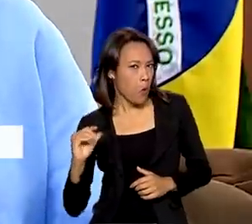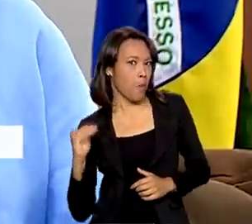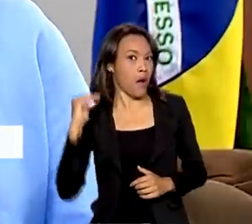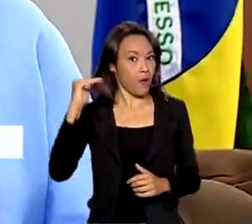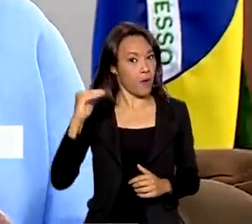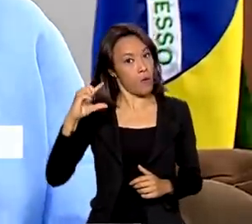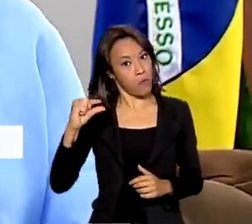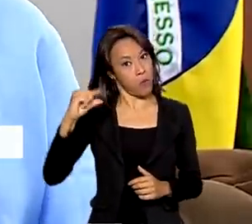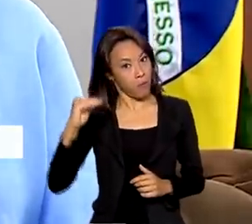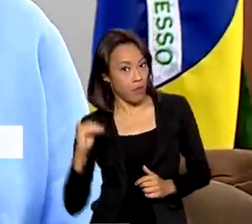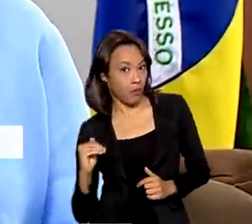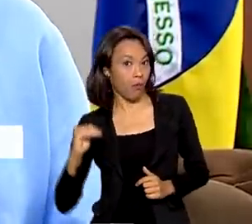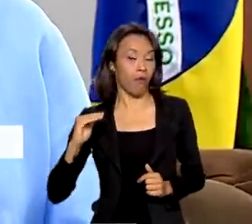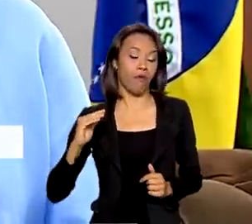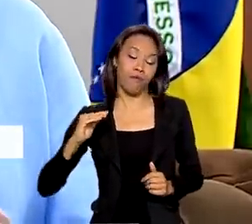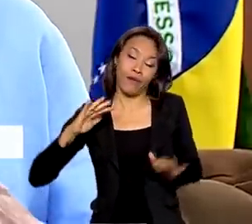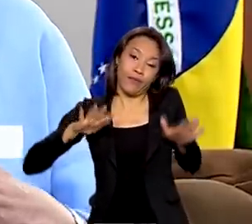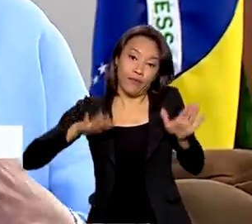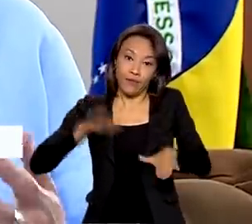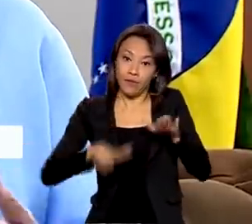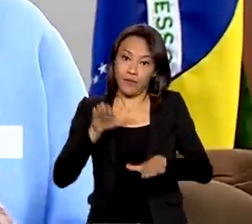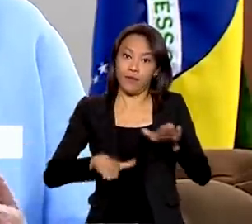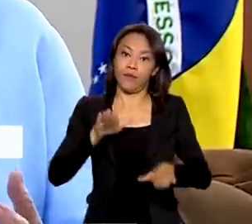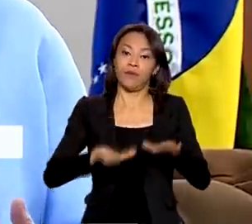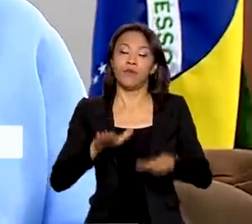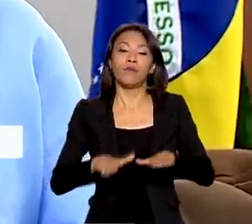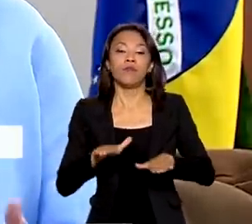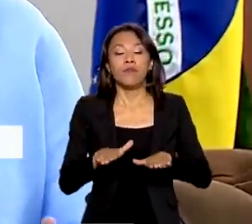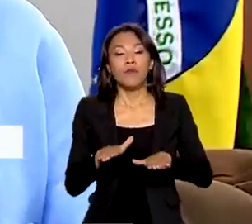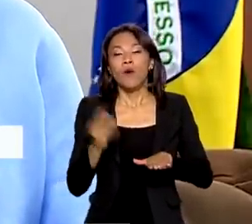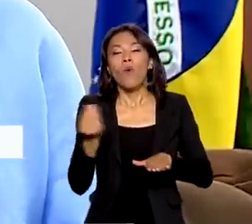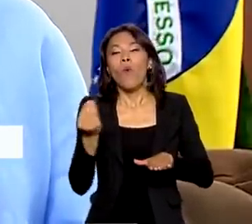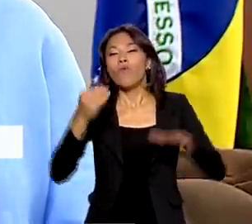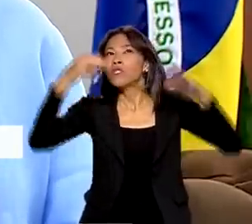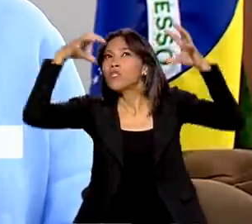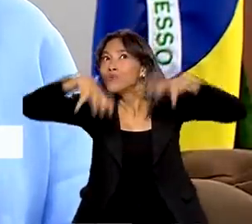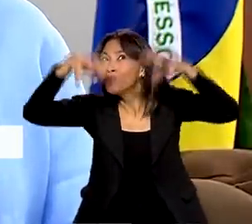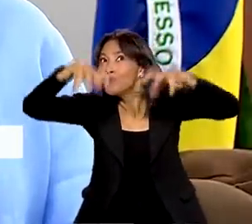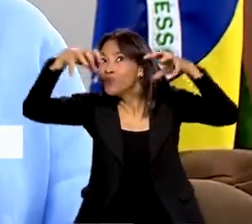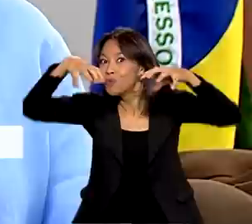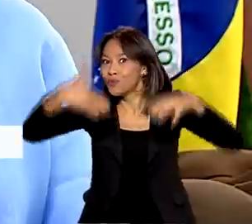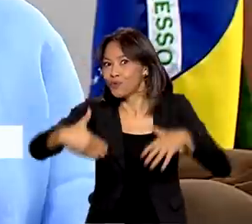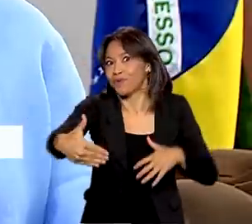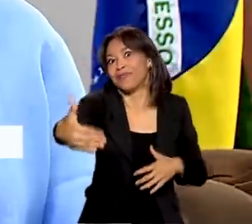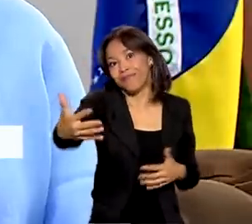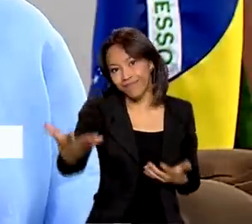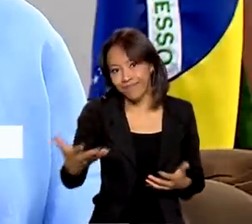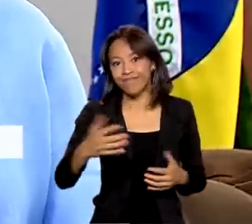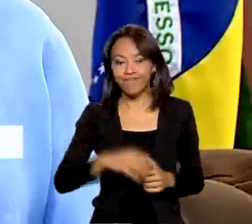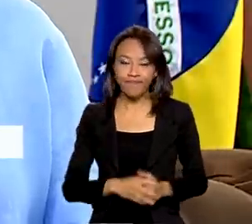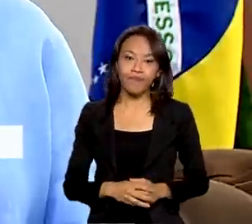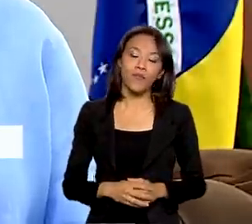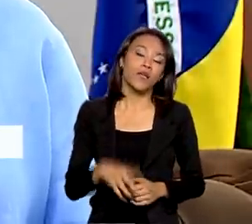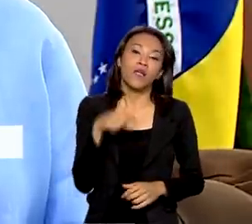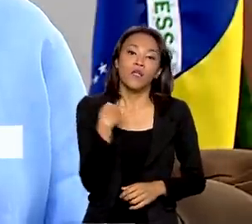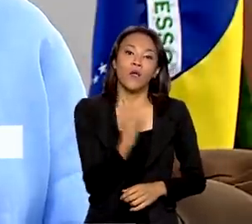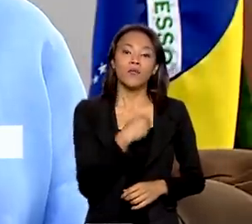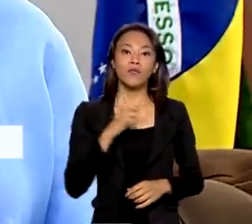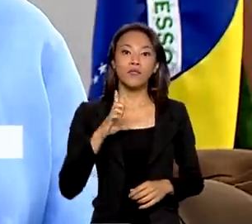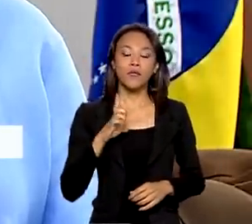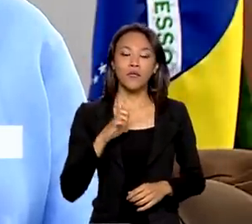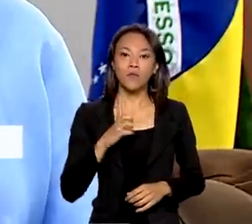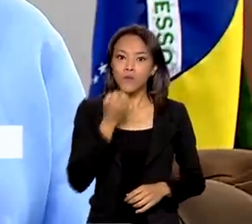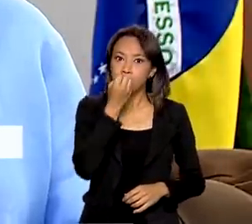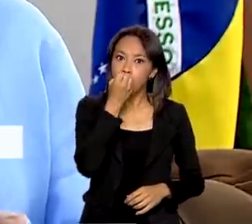um pouco menor vai depender de como é que vem aí as chuvas por enquanto nós temos aí